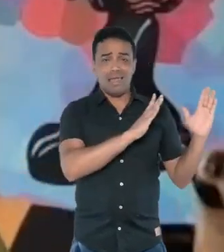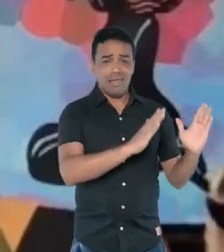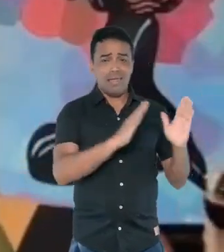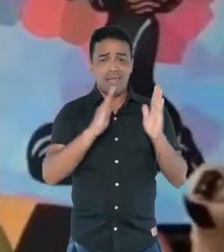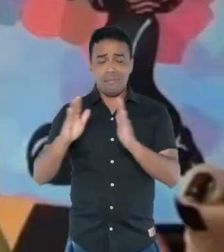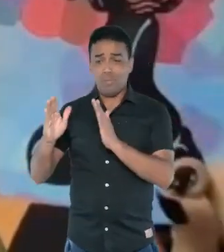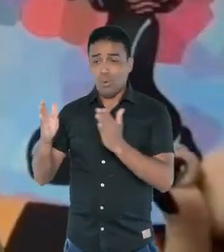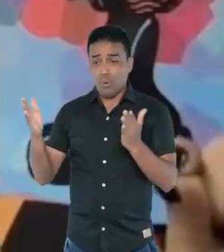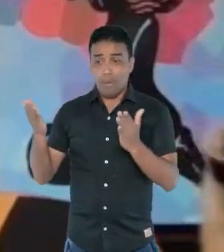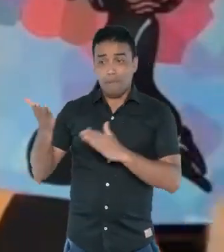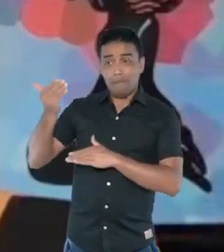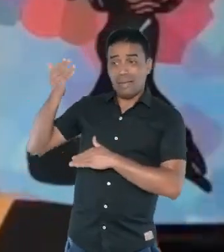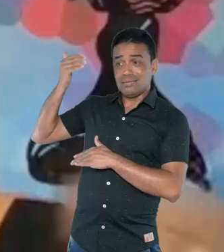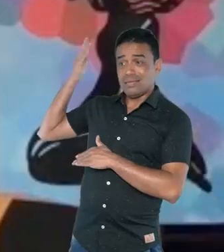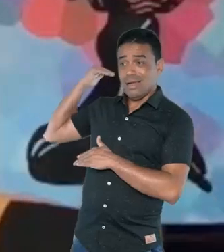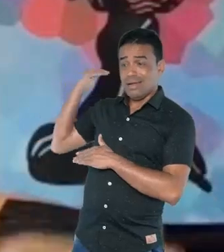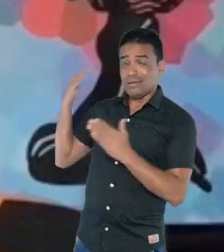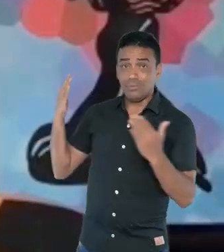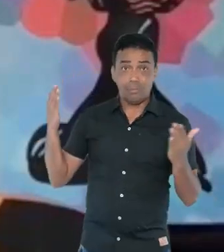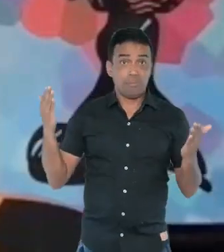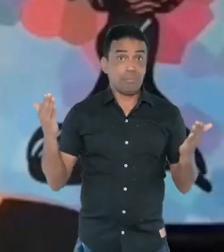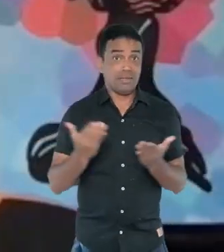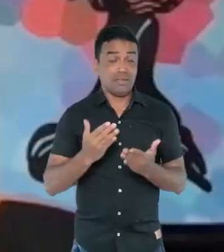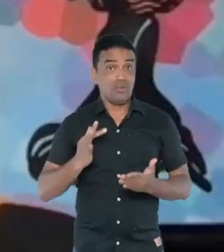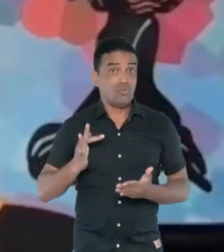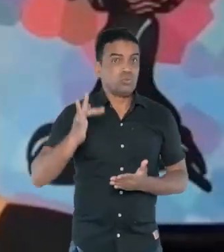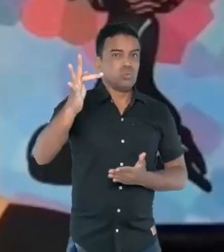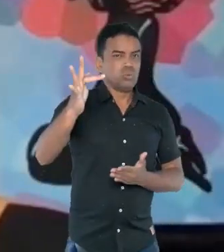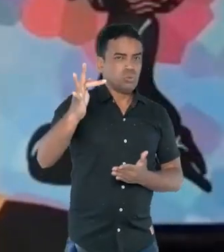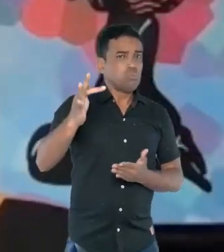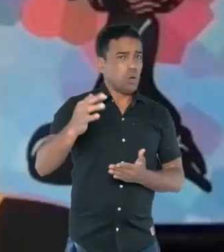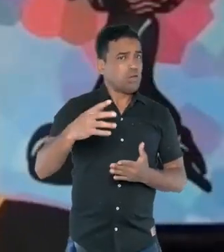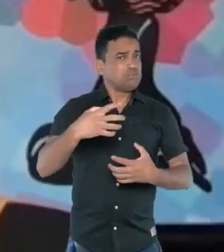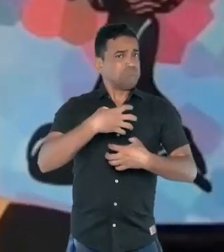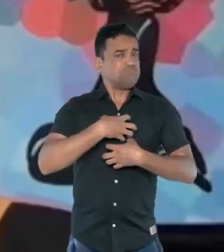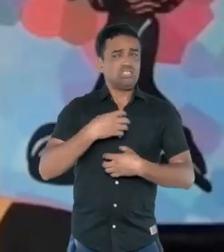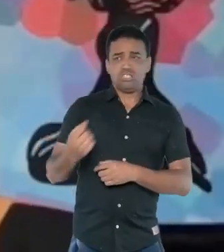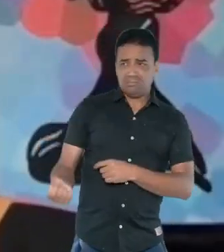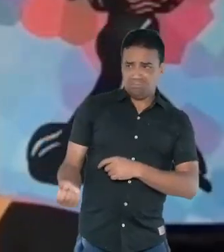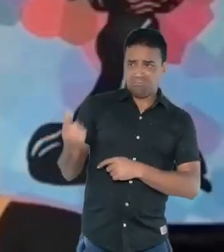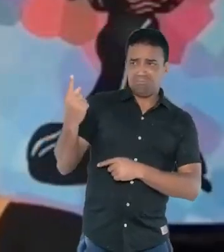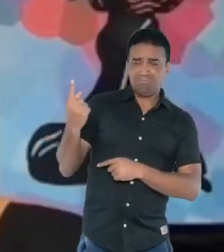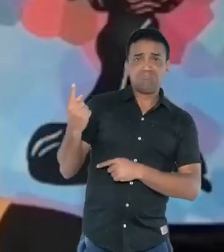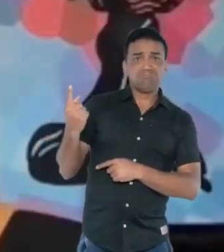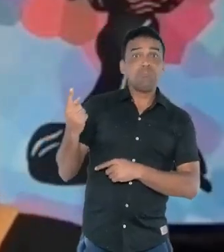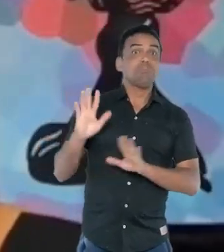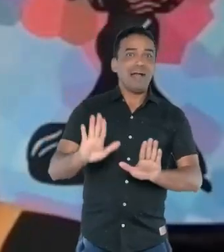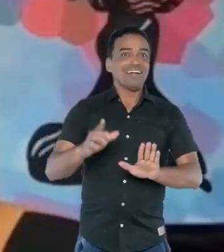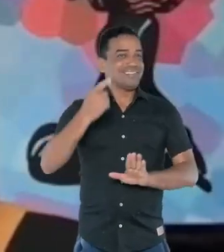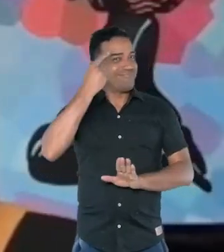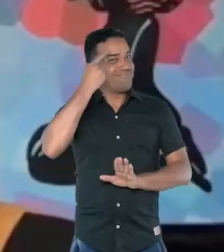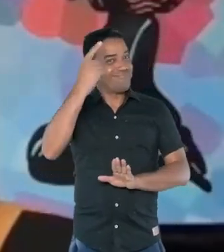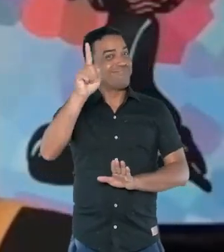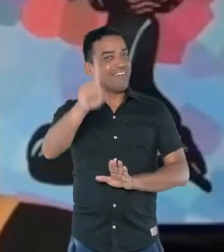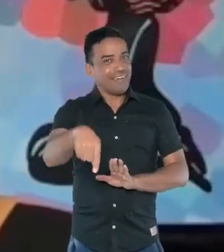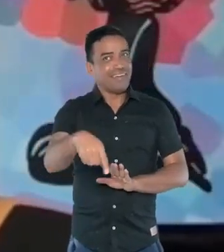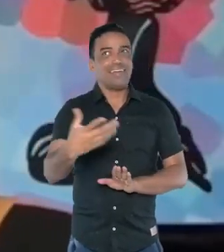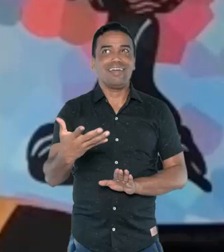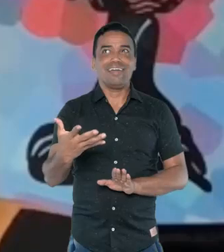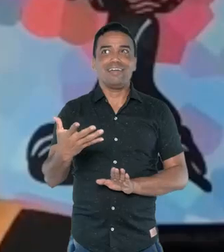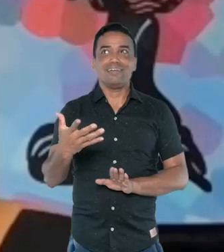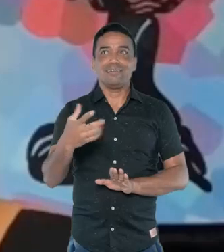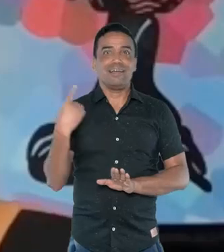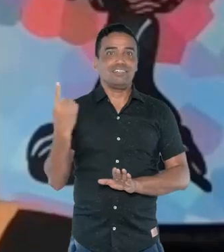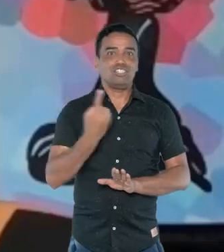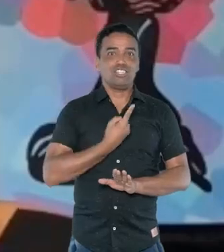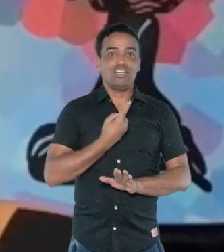passado, presente e futuro, pode causar esse estranhamento, mas a ideia é a gente trabalhar com